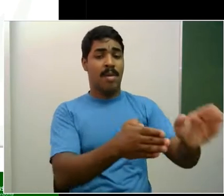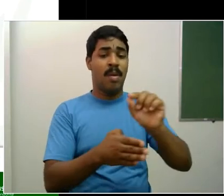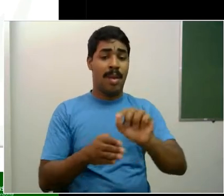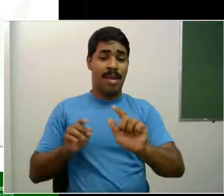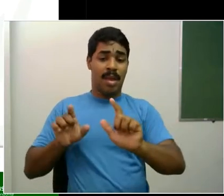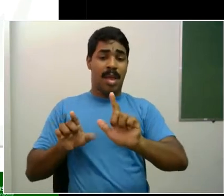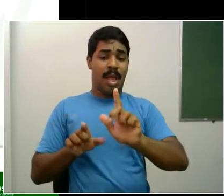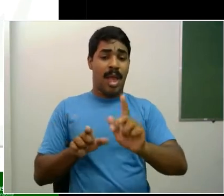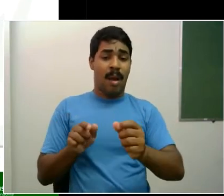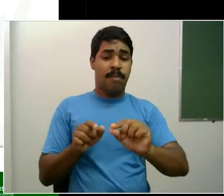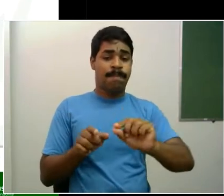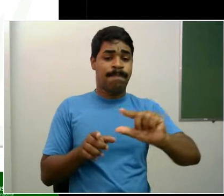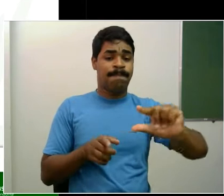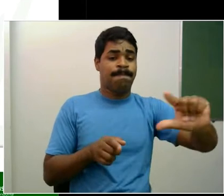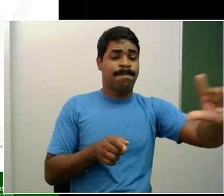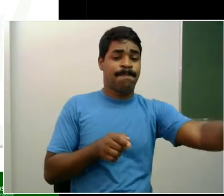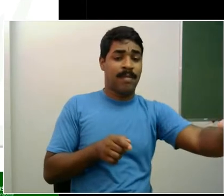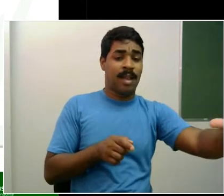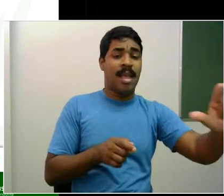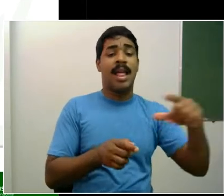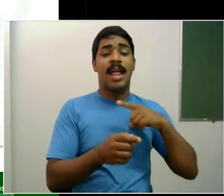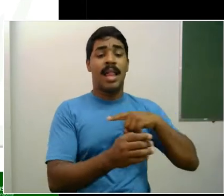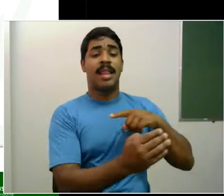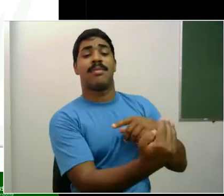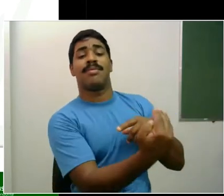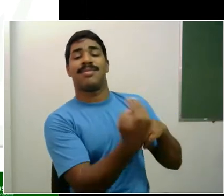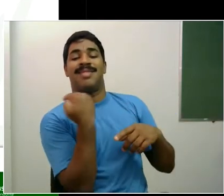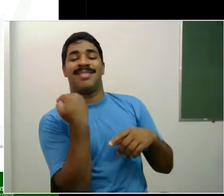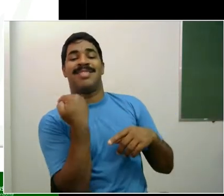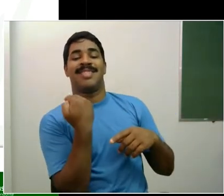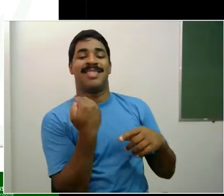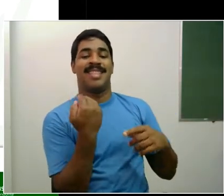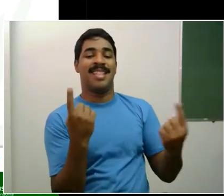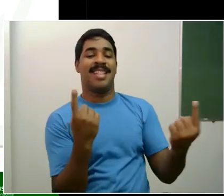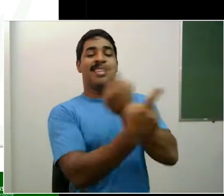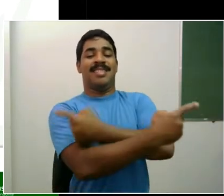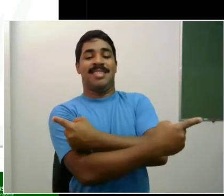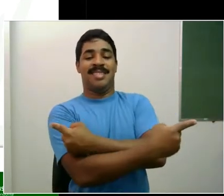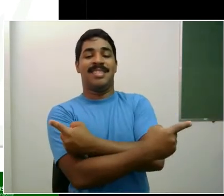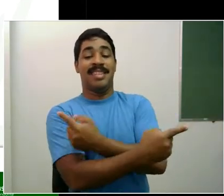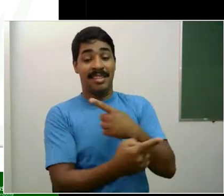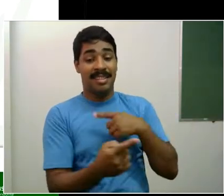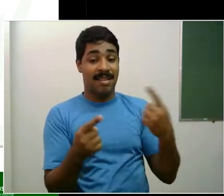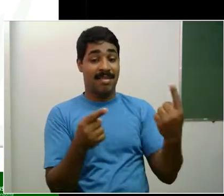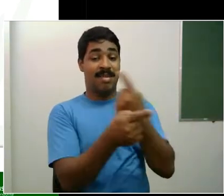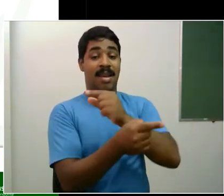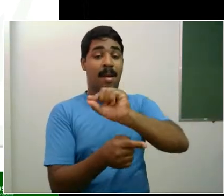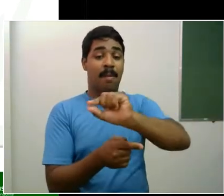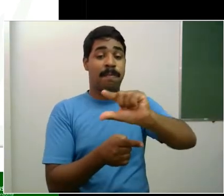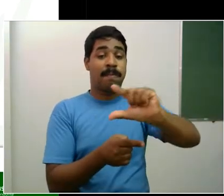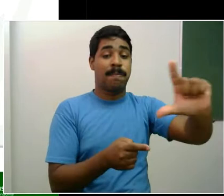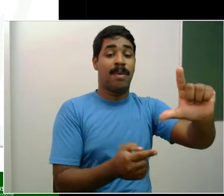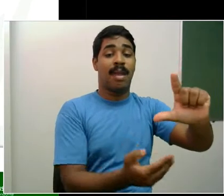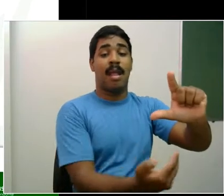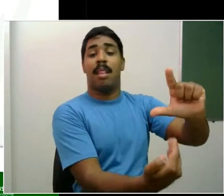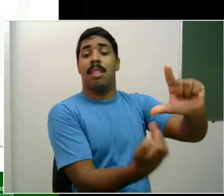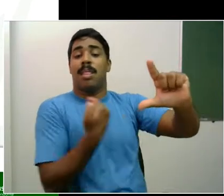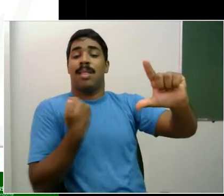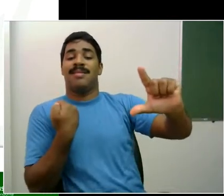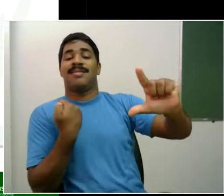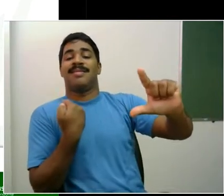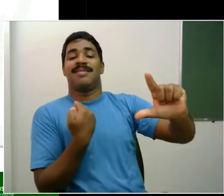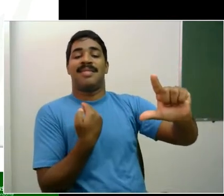lado oposto. Então, se a trajetória é para a direita, eu terei que caminhar para a esquerda.